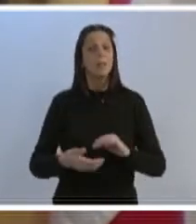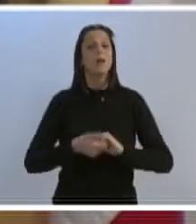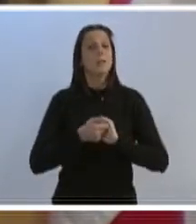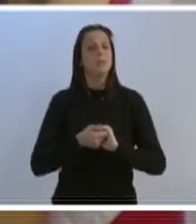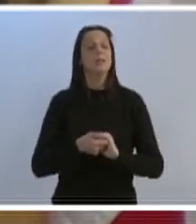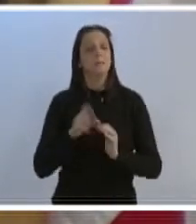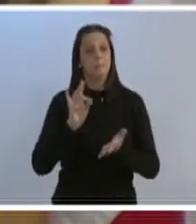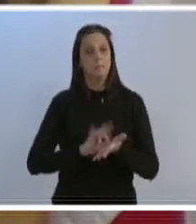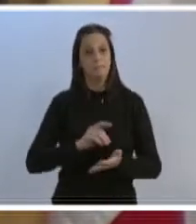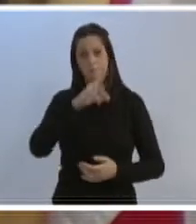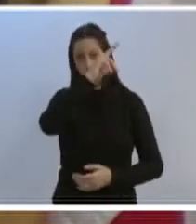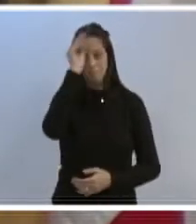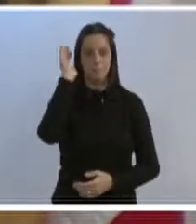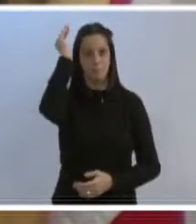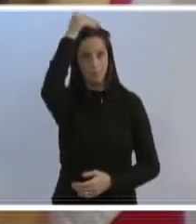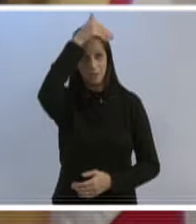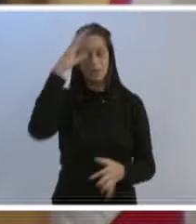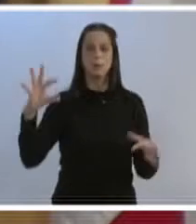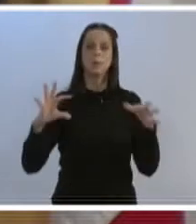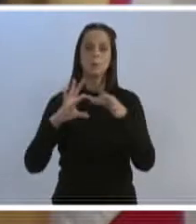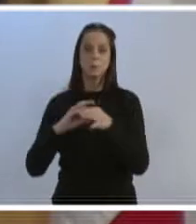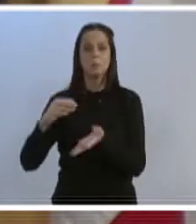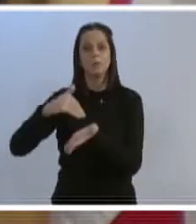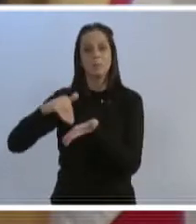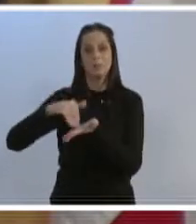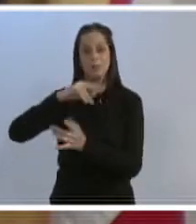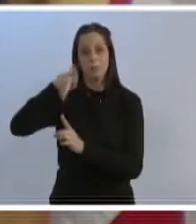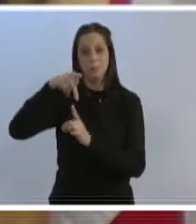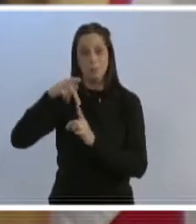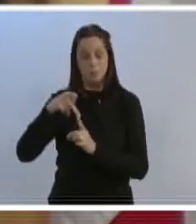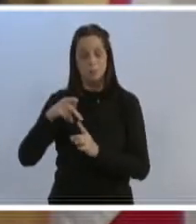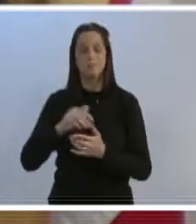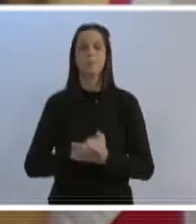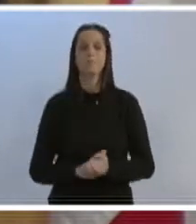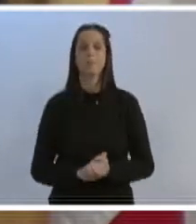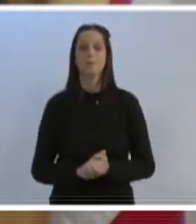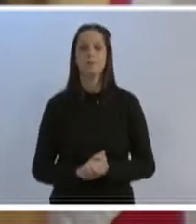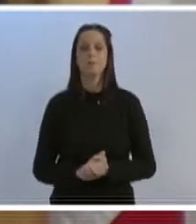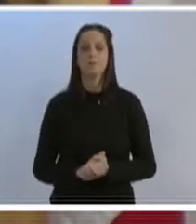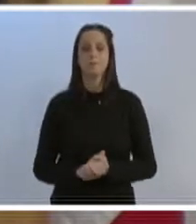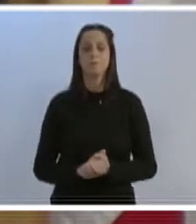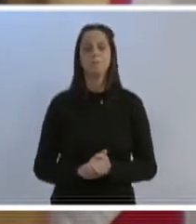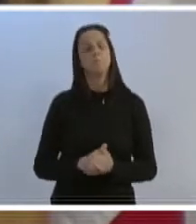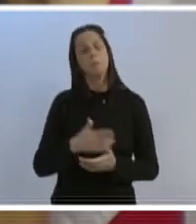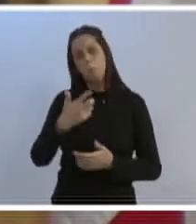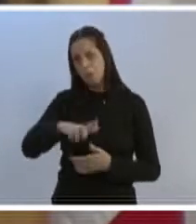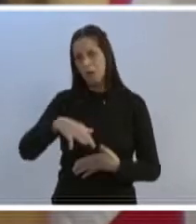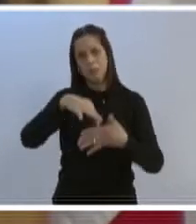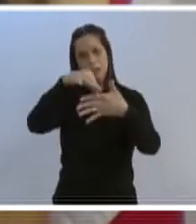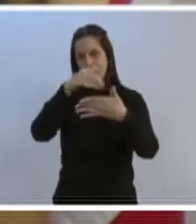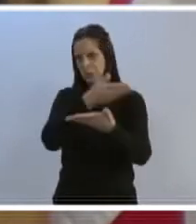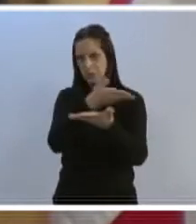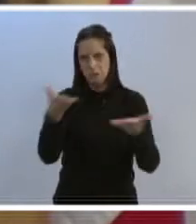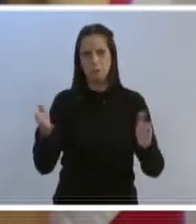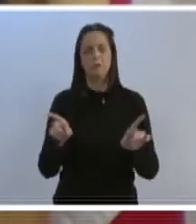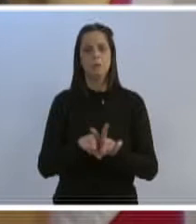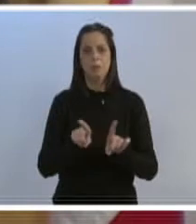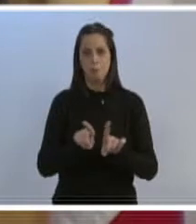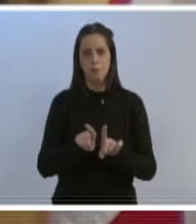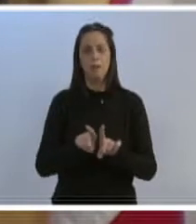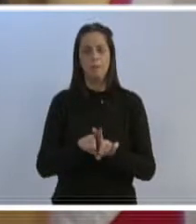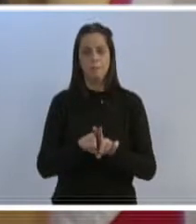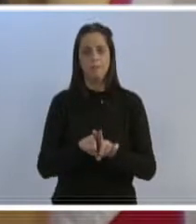mário juntamente com o secretário de planejamento e demais lideranças que estão